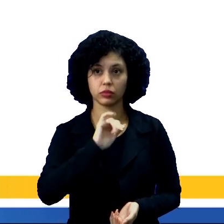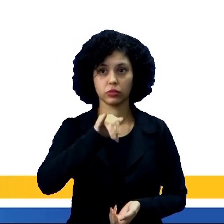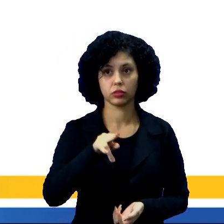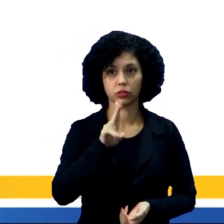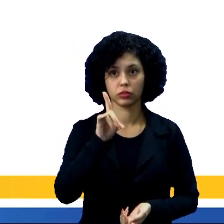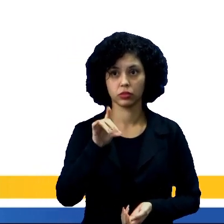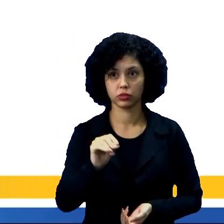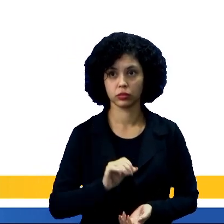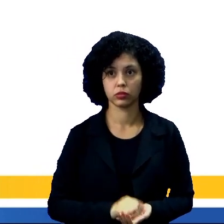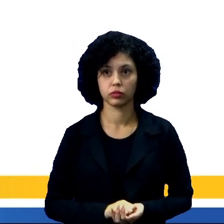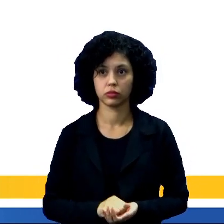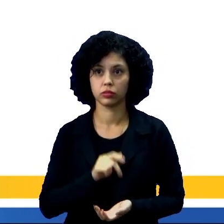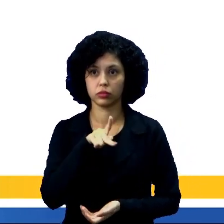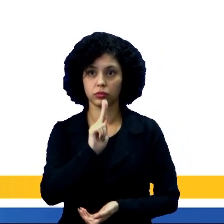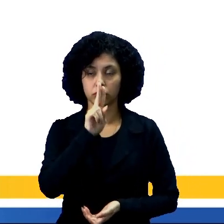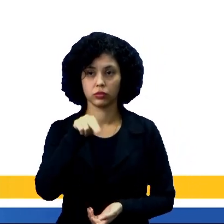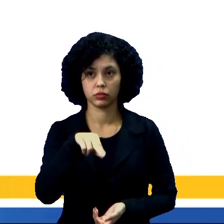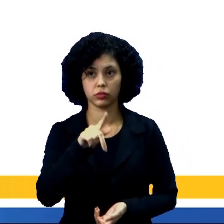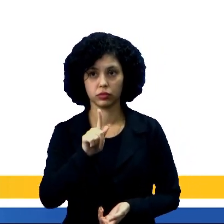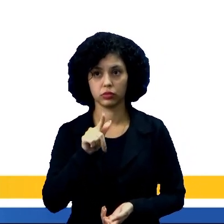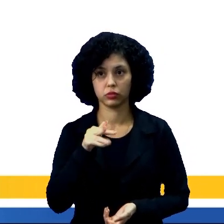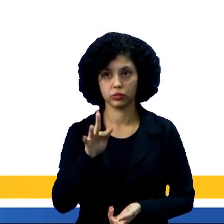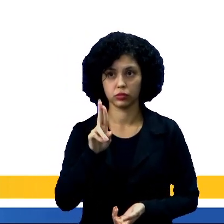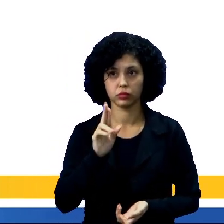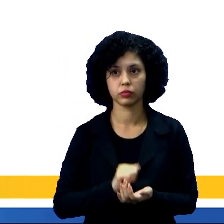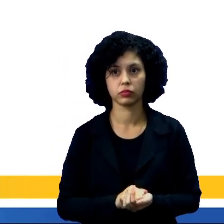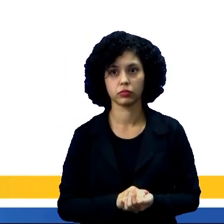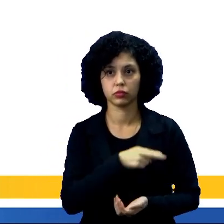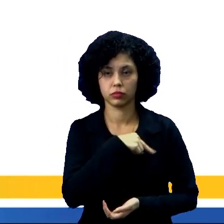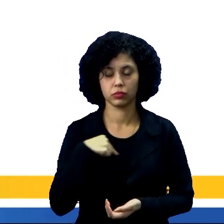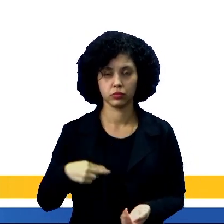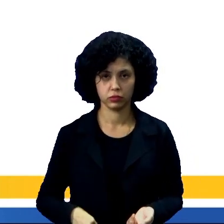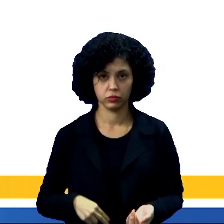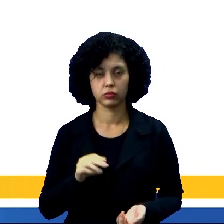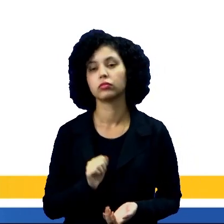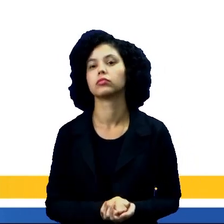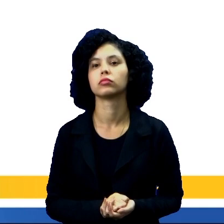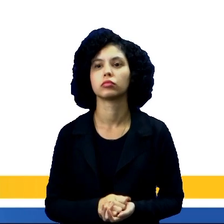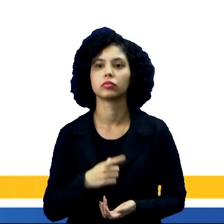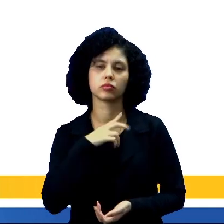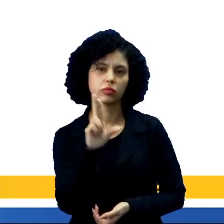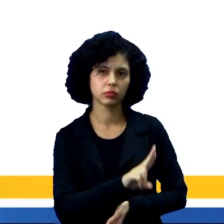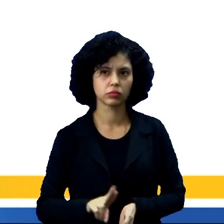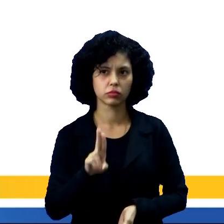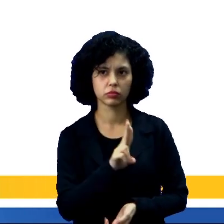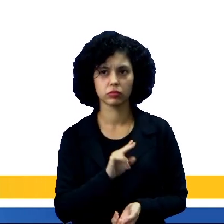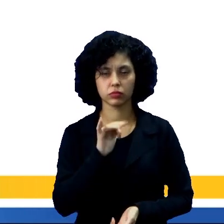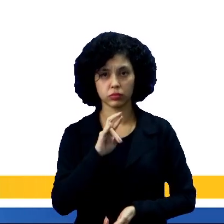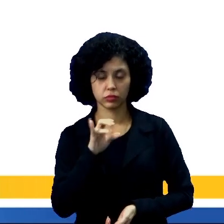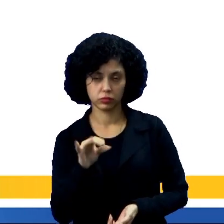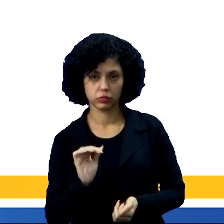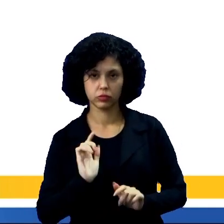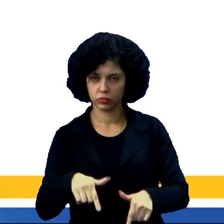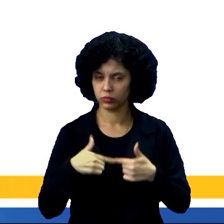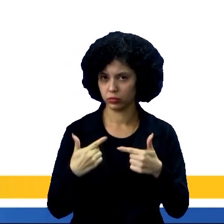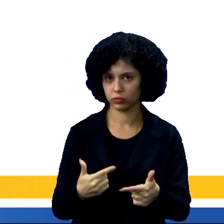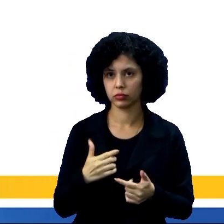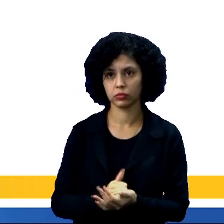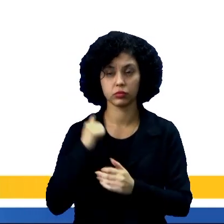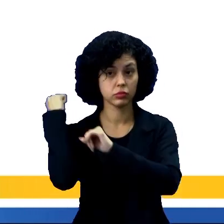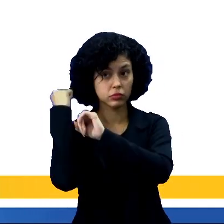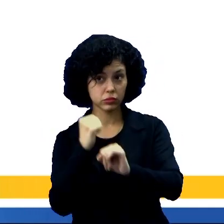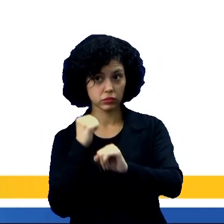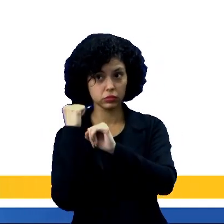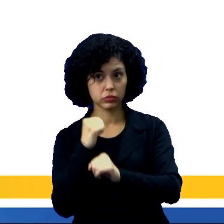judô, taekwondo, kung fu, entre outros. Nesse tipo de luta não se usa instrumento tanto de defesa quanto de ataque.